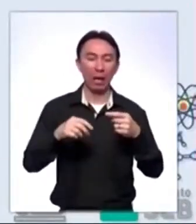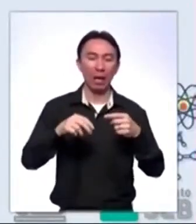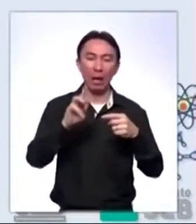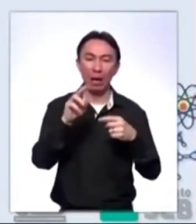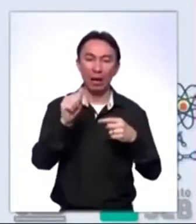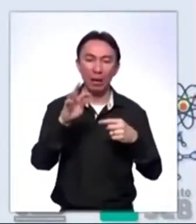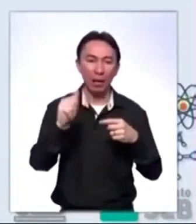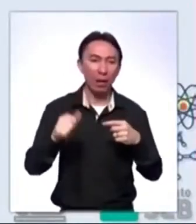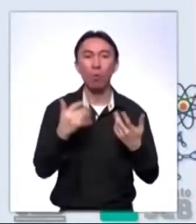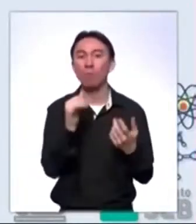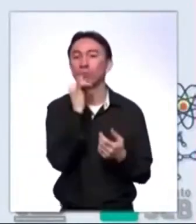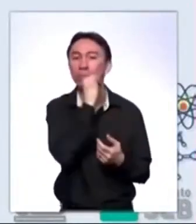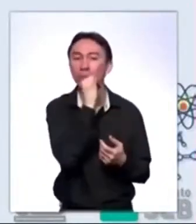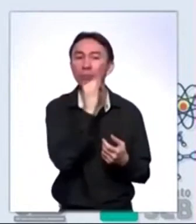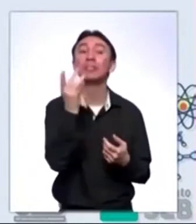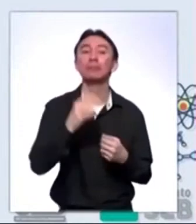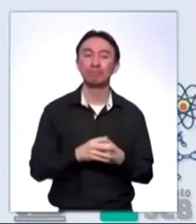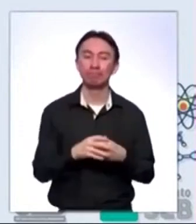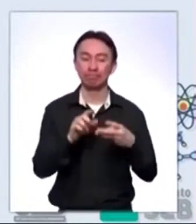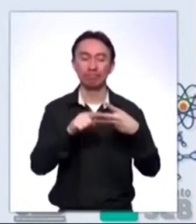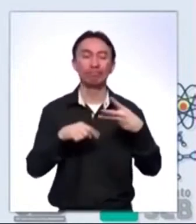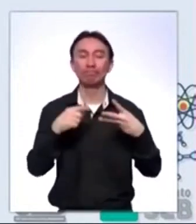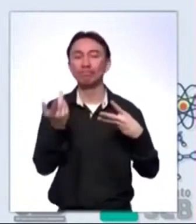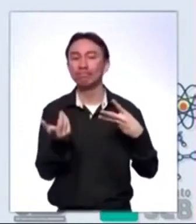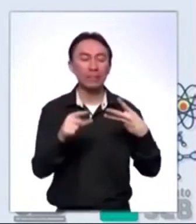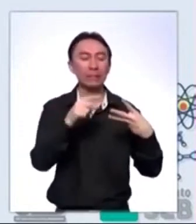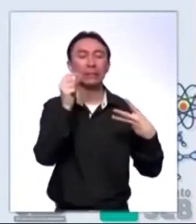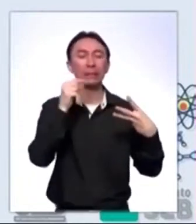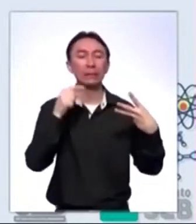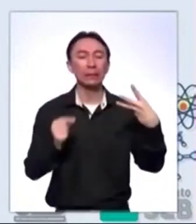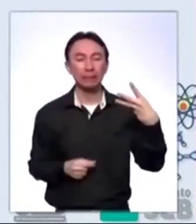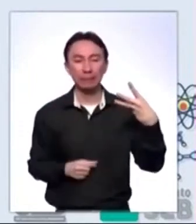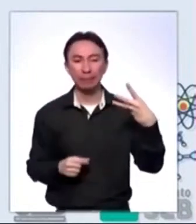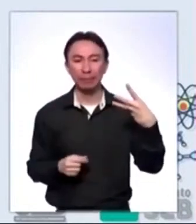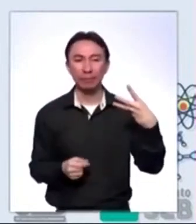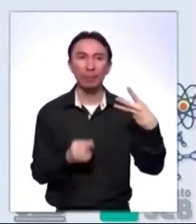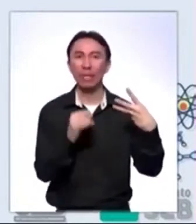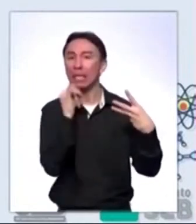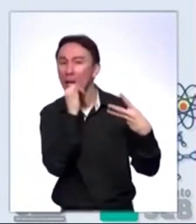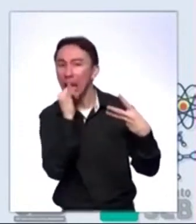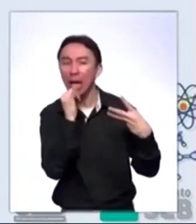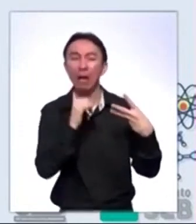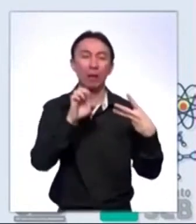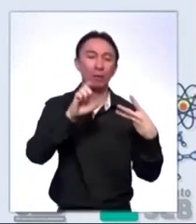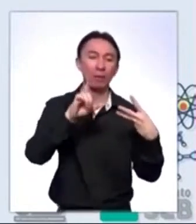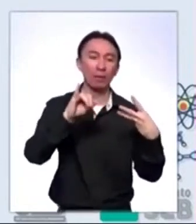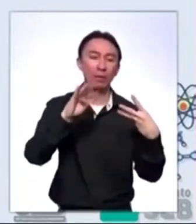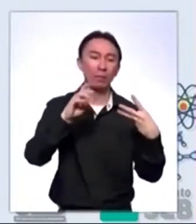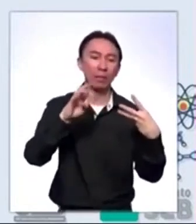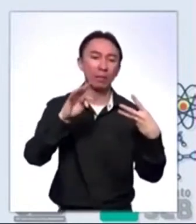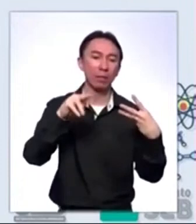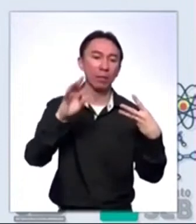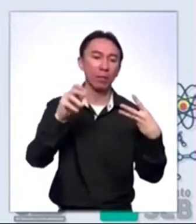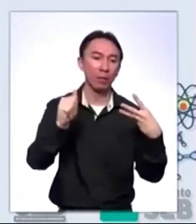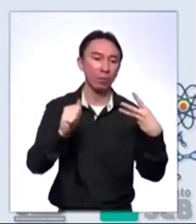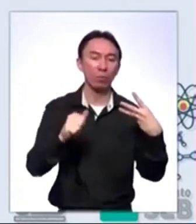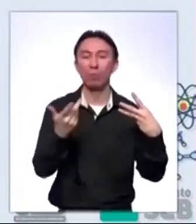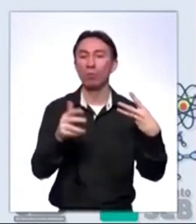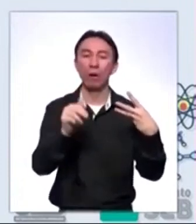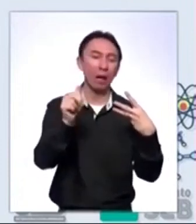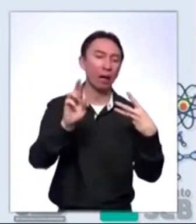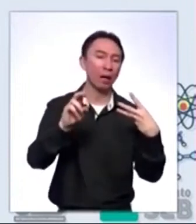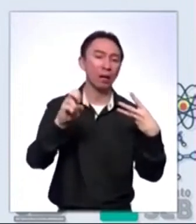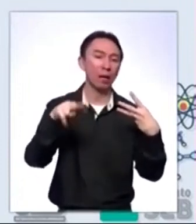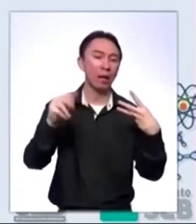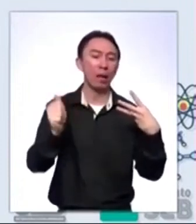italiano. Pensa aí. Se é um palco italiano, elisabetano ou de arena. Como o público